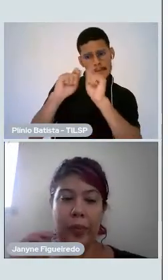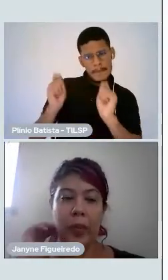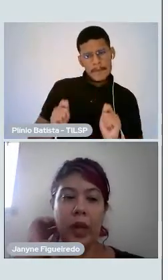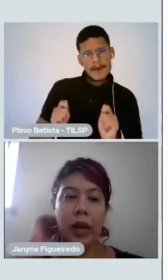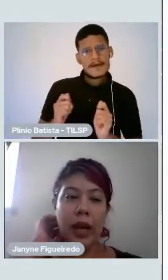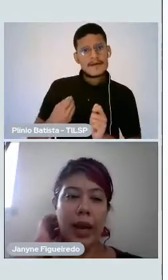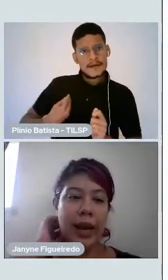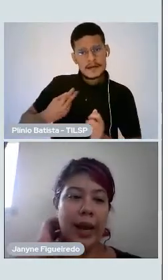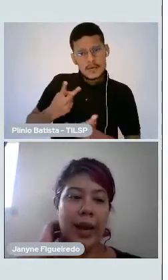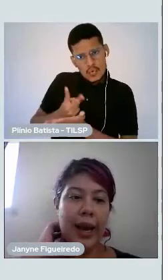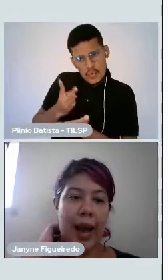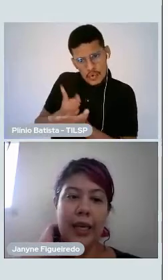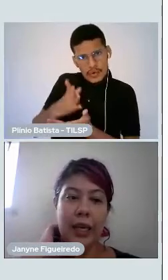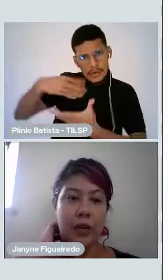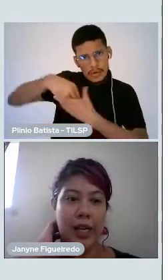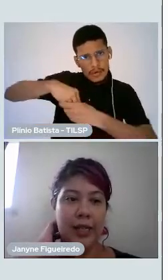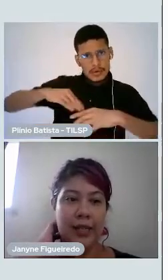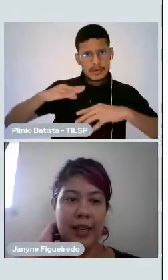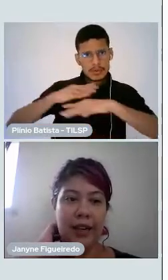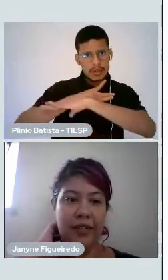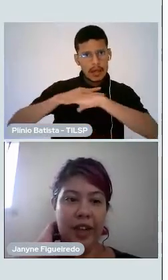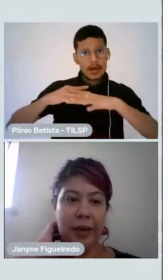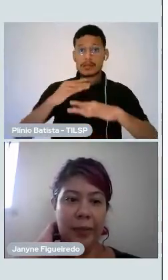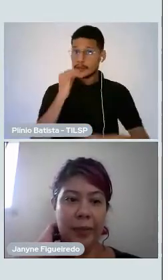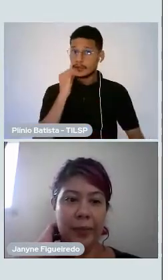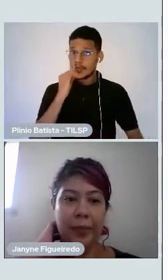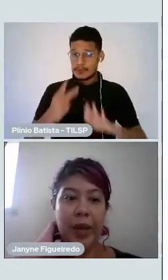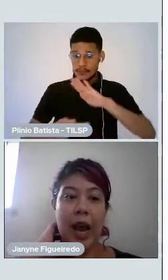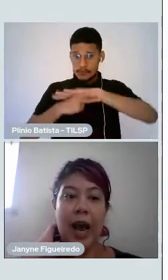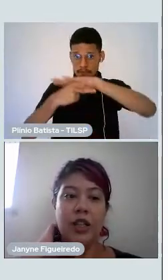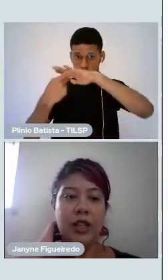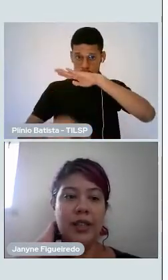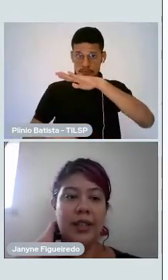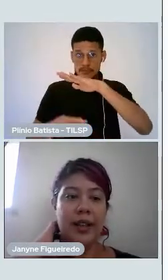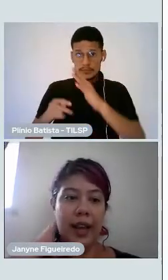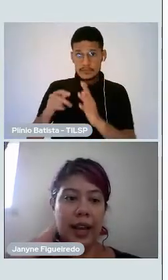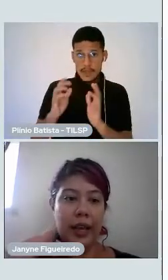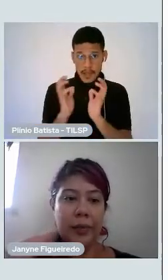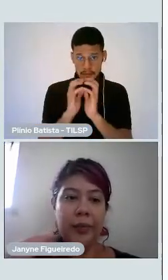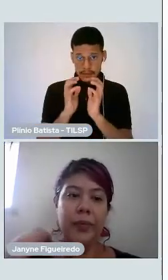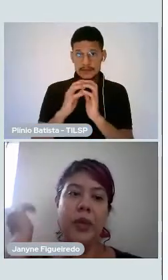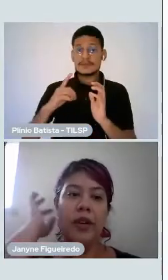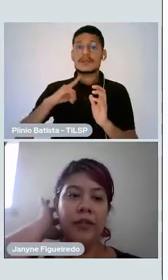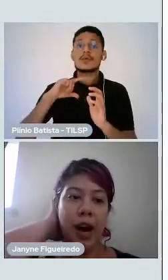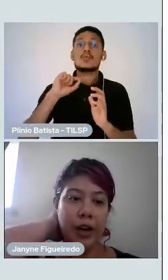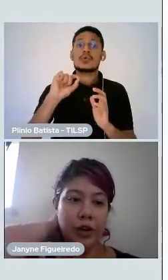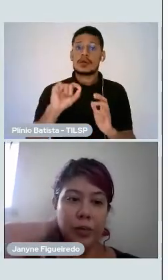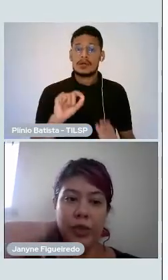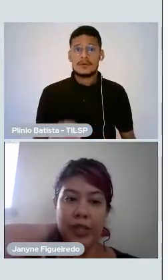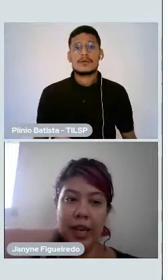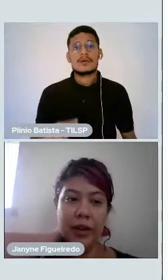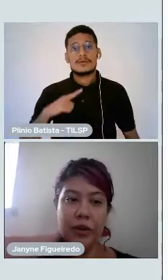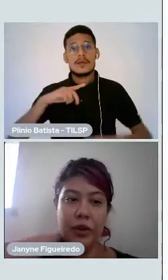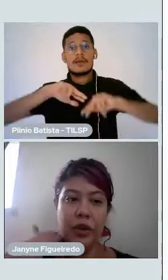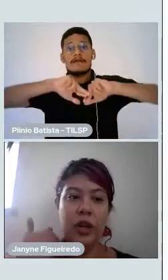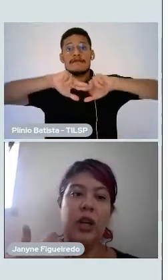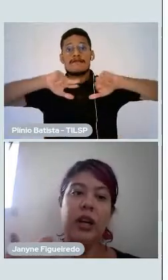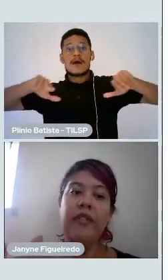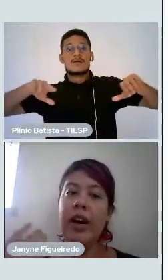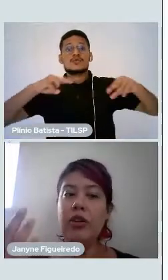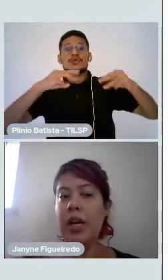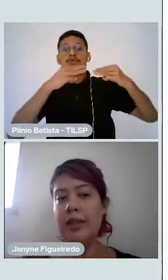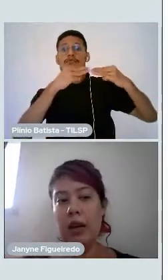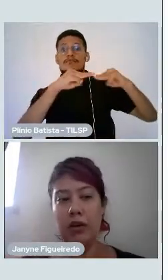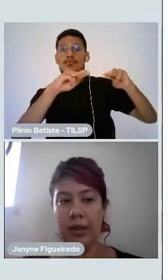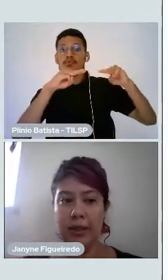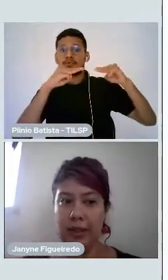exemplo. Aqui no Recife, a gente tem vários museus